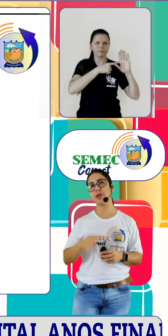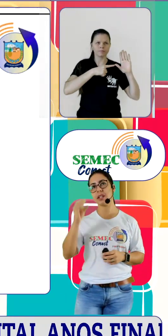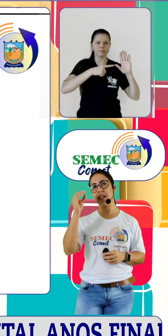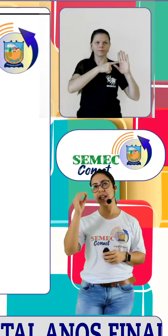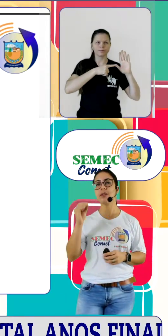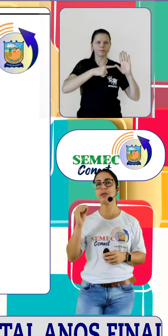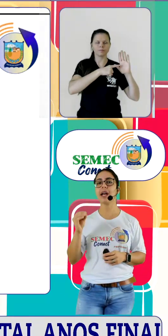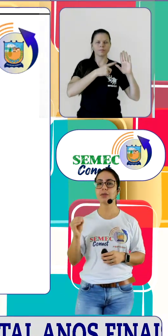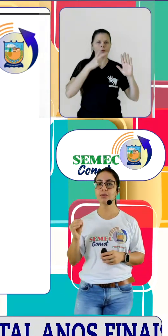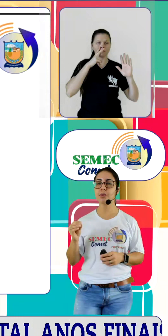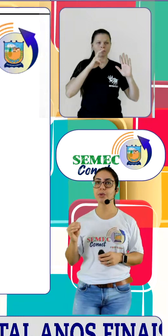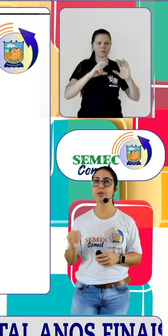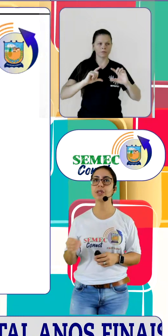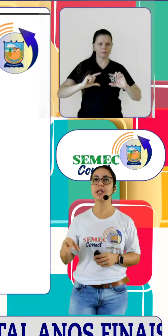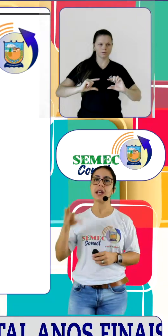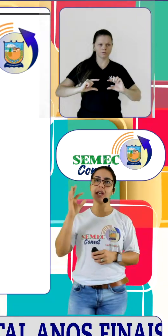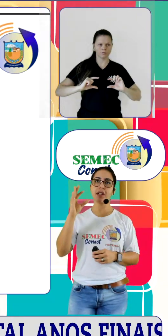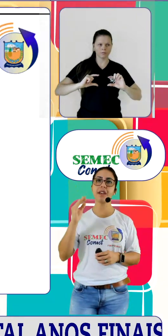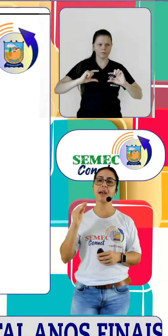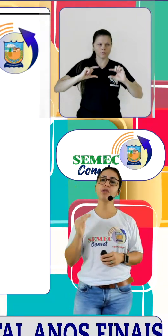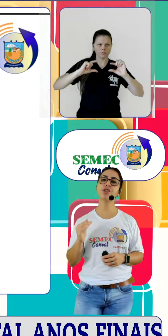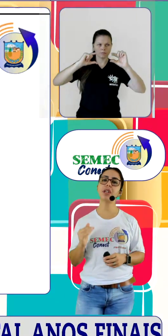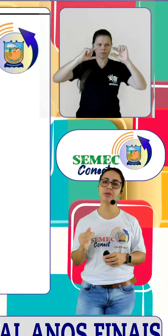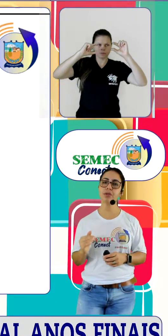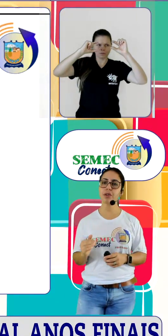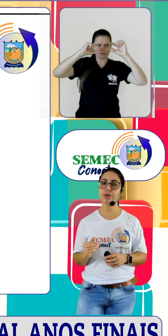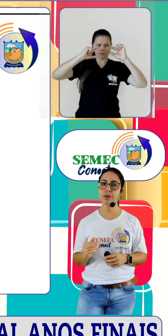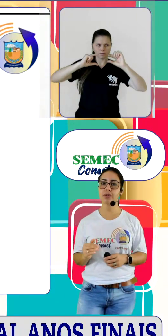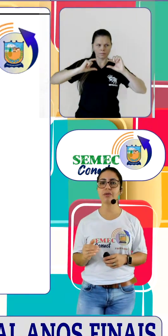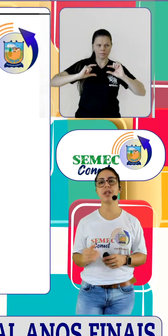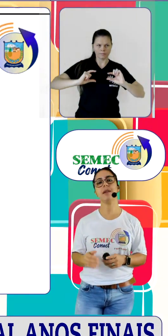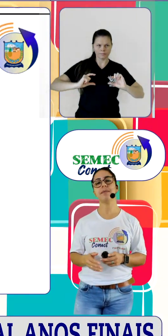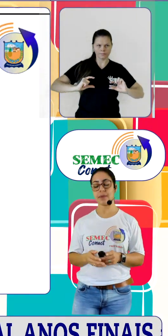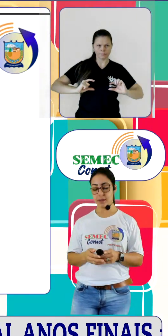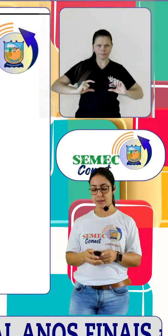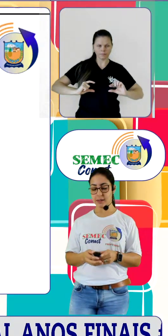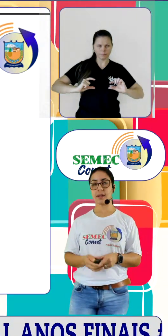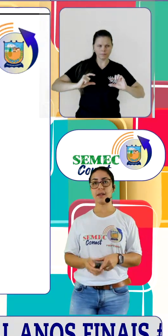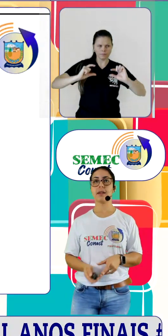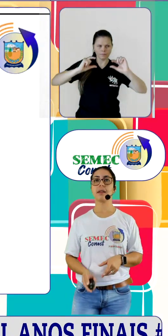você nota que lá no lugar dos músculos fica mostrando os nossos ossos,